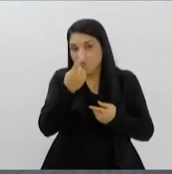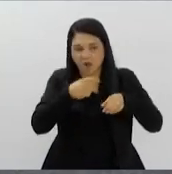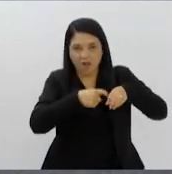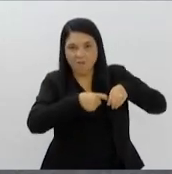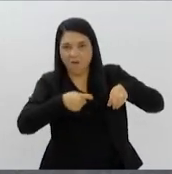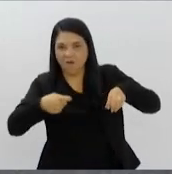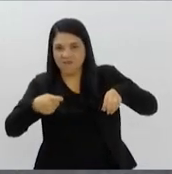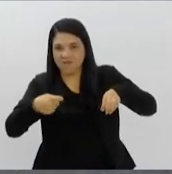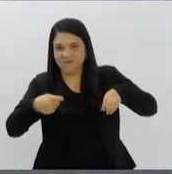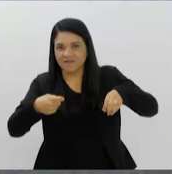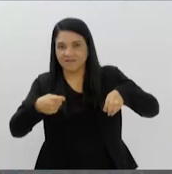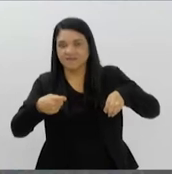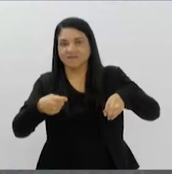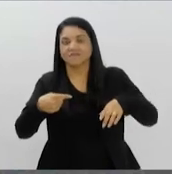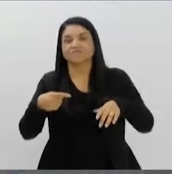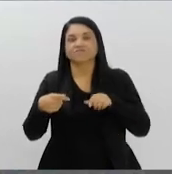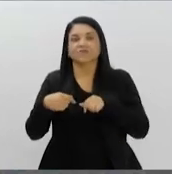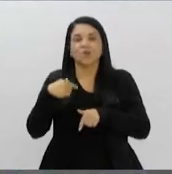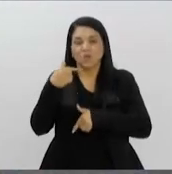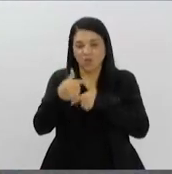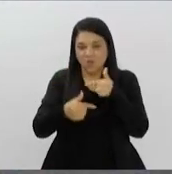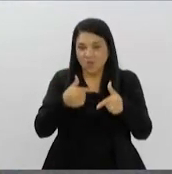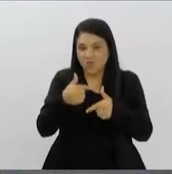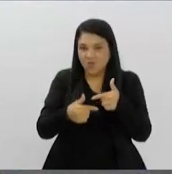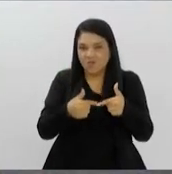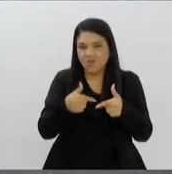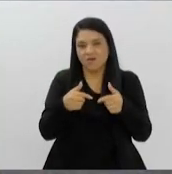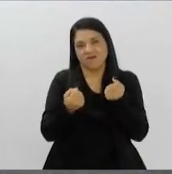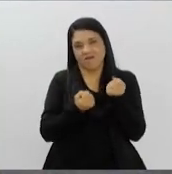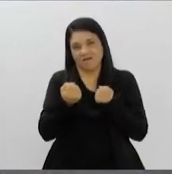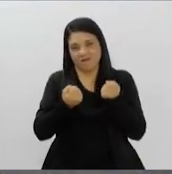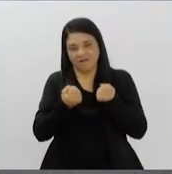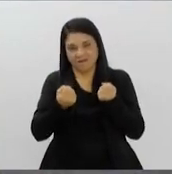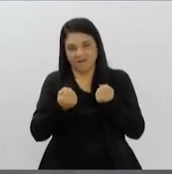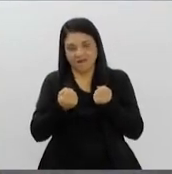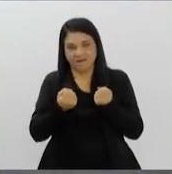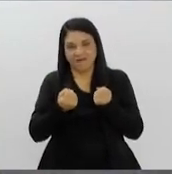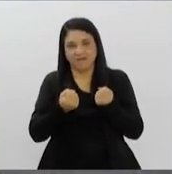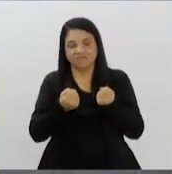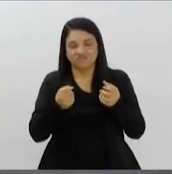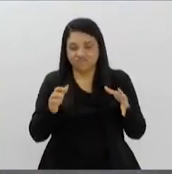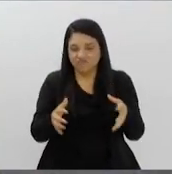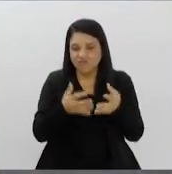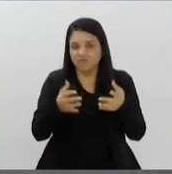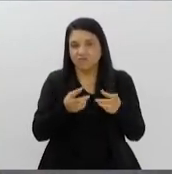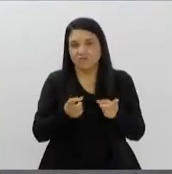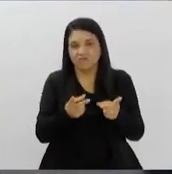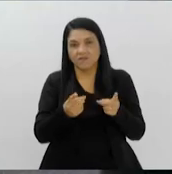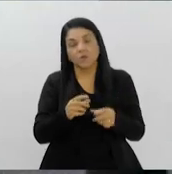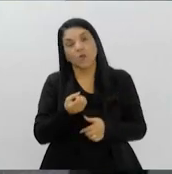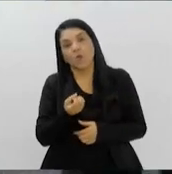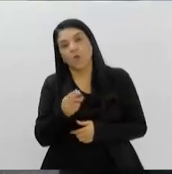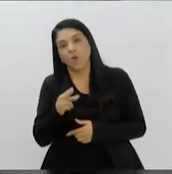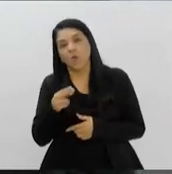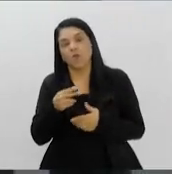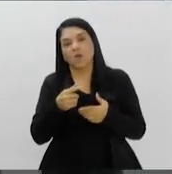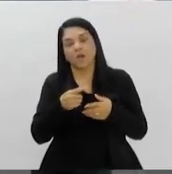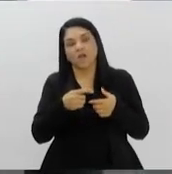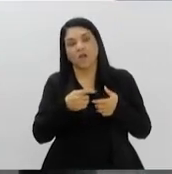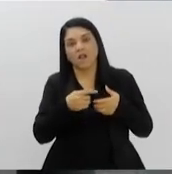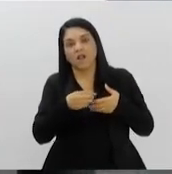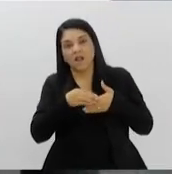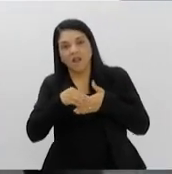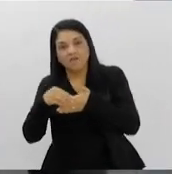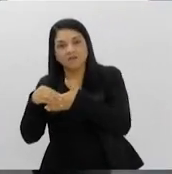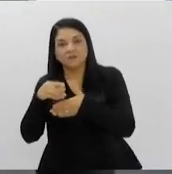hora de rebocar realmente o carro do trabalhador, do verdureiro, daquele que está levando uma pessoa para o hospital, ou que está fazendo Uber no momento de